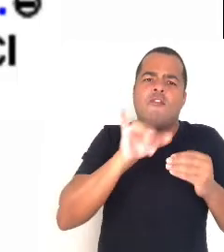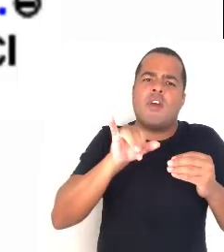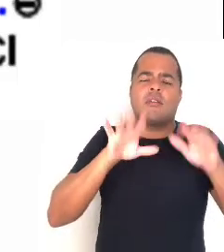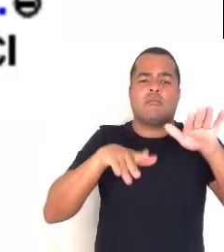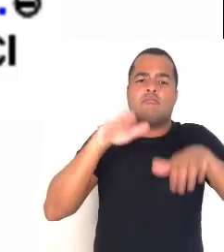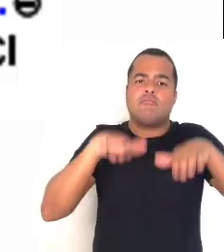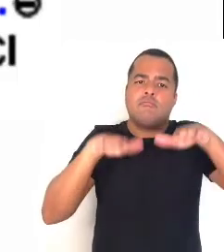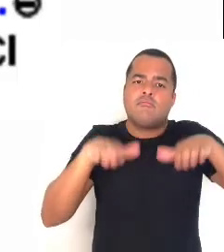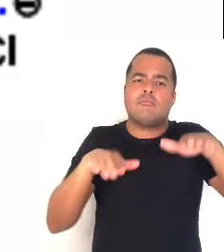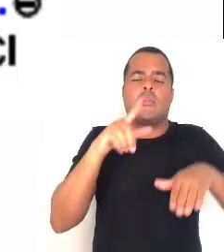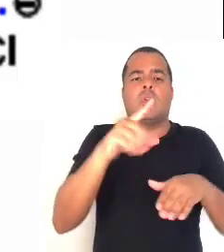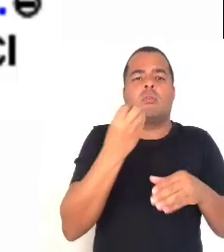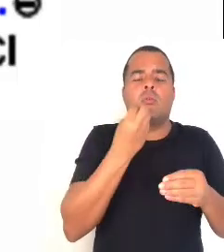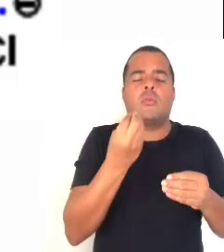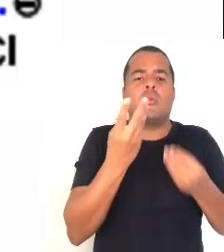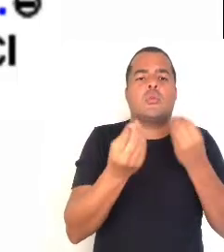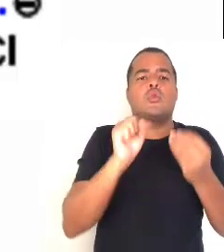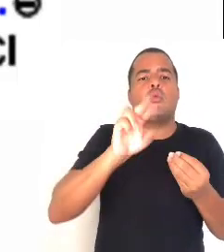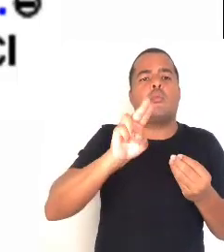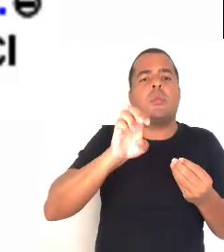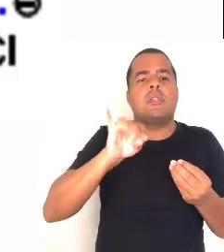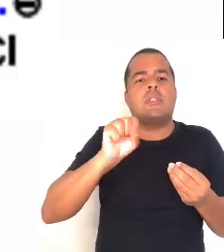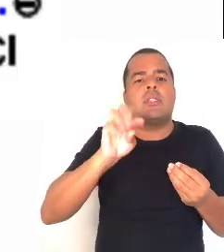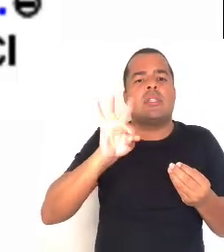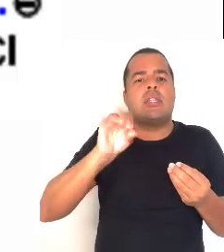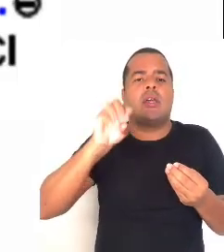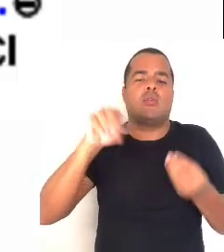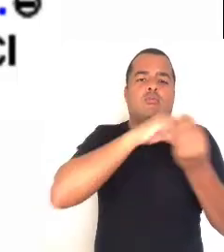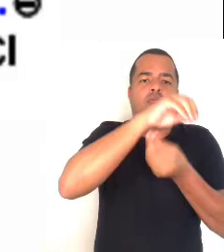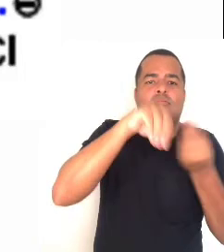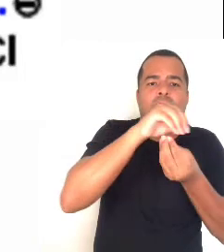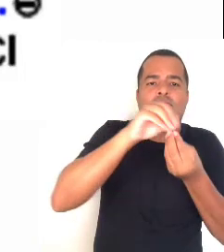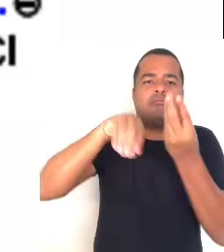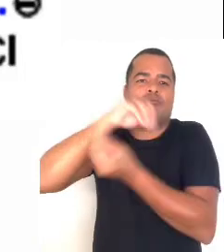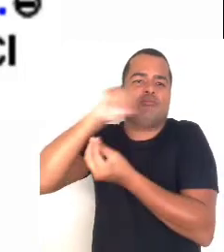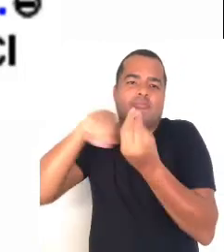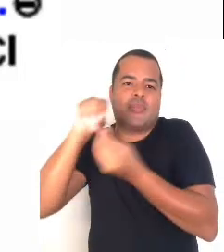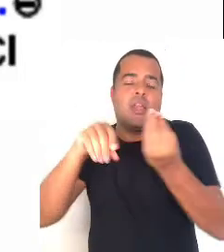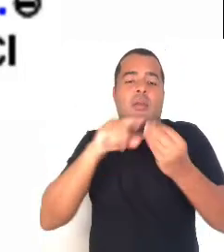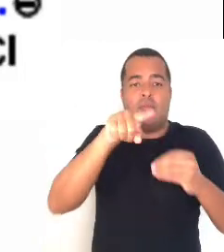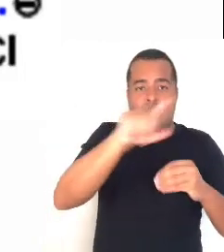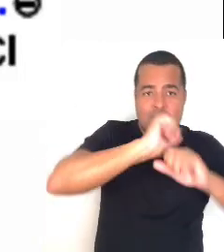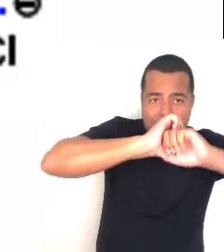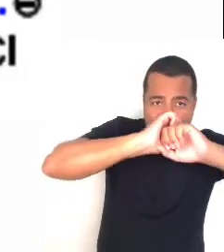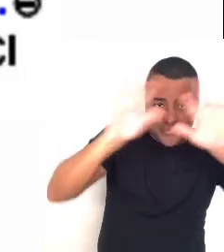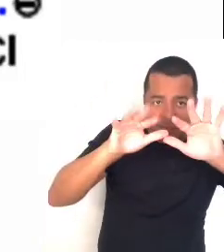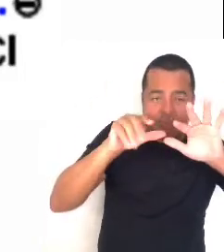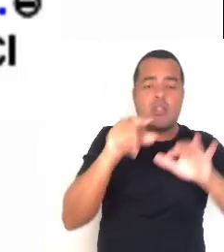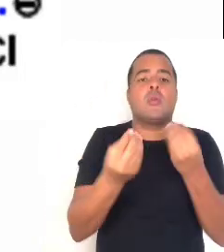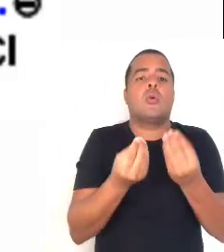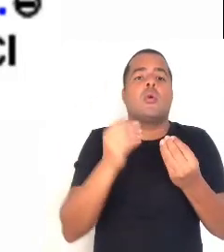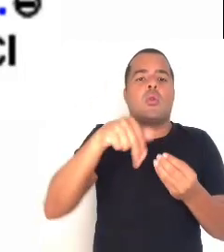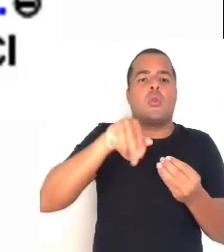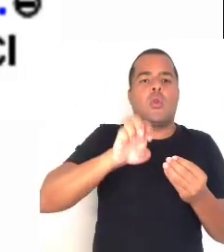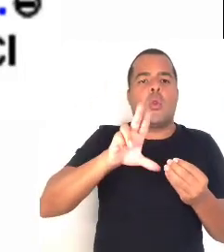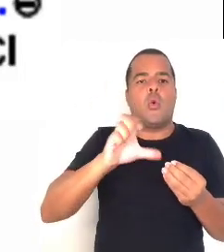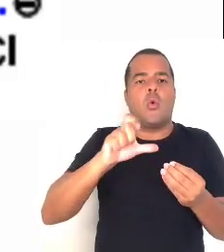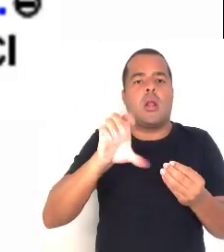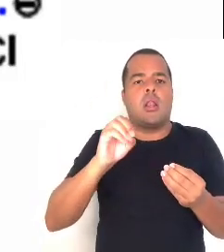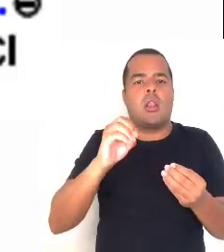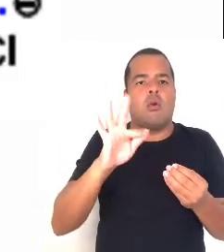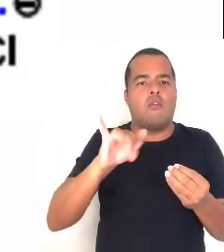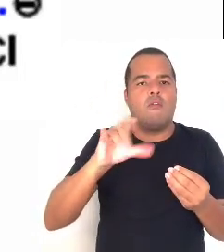depender justamente da estrutura desse substrato e de outros fatores. Mas para que vocês entendam um pouco esse processo,